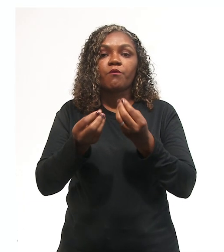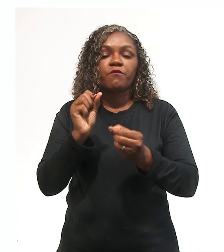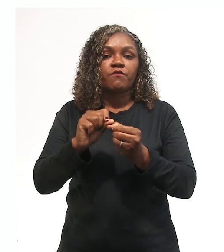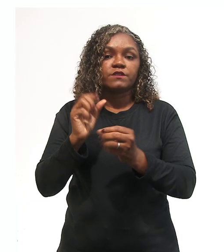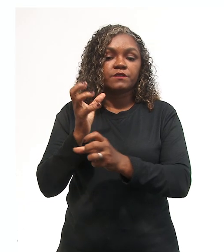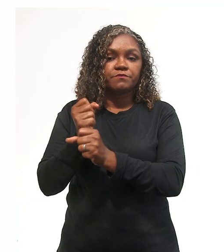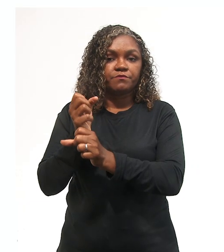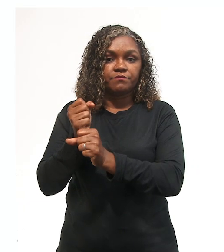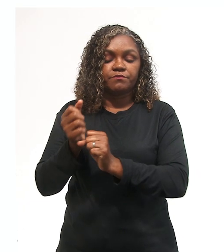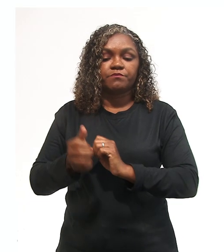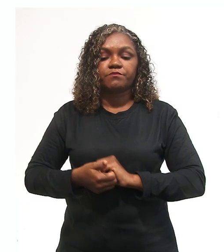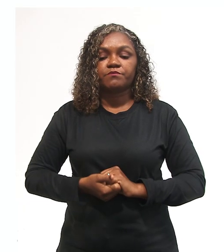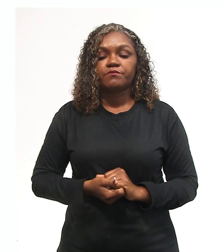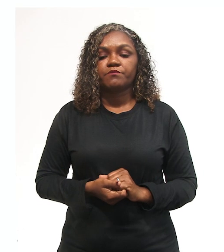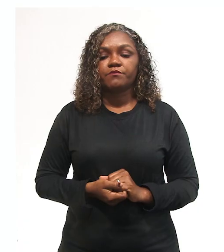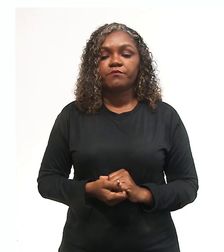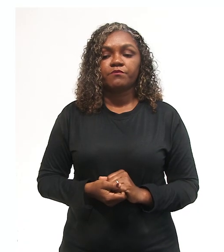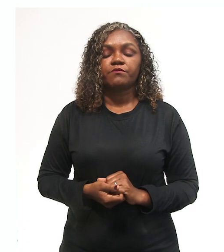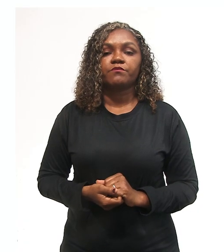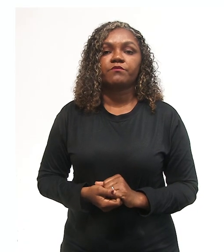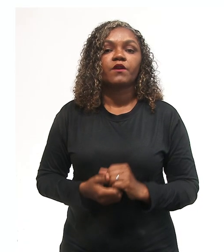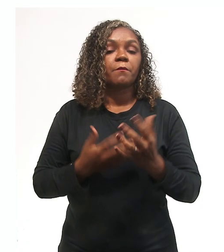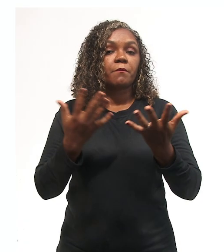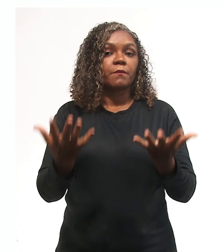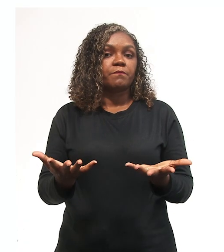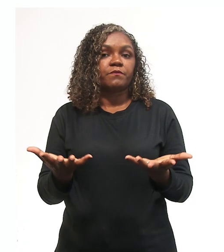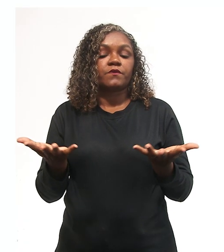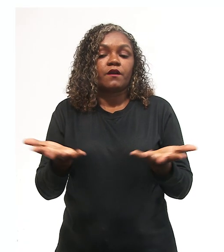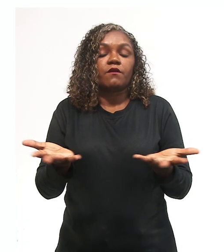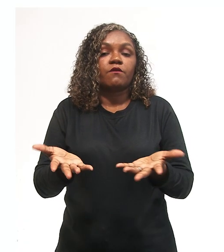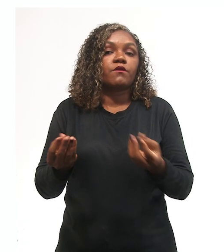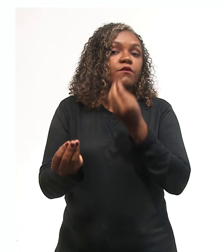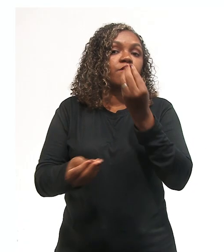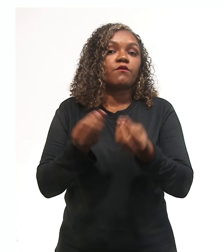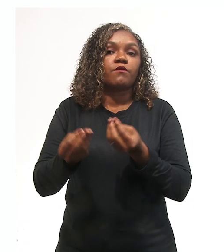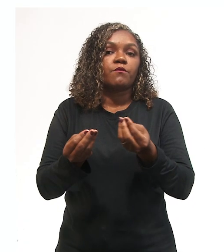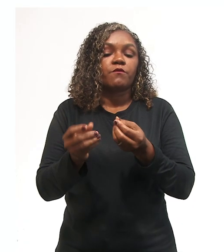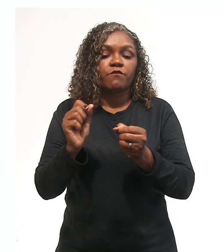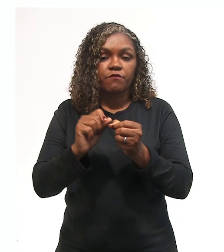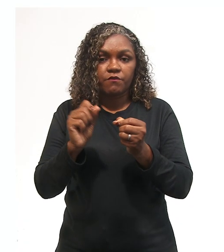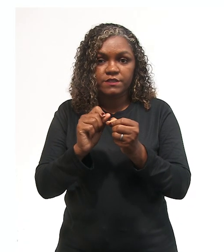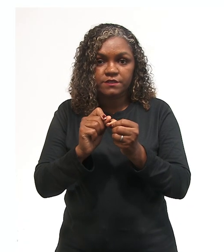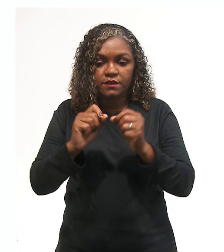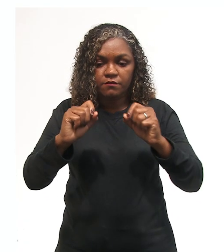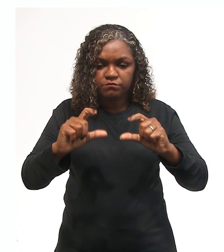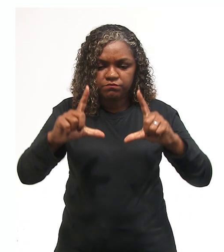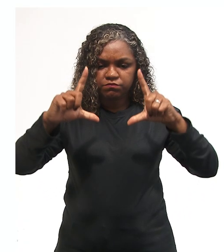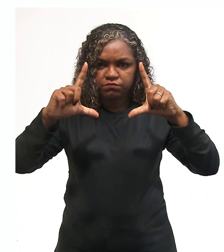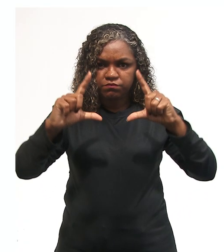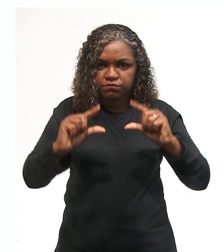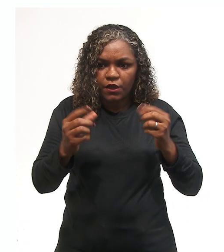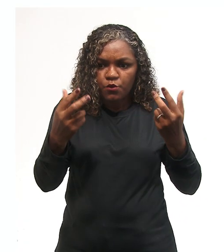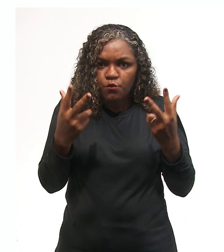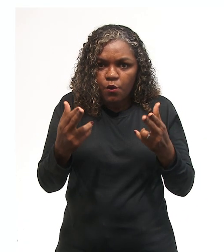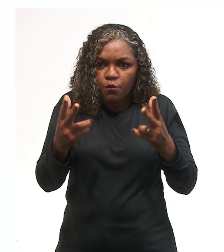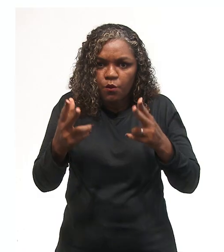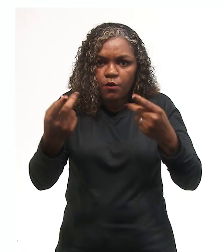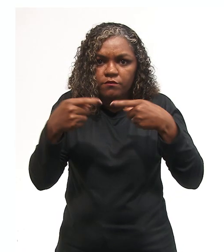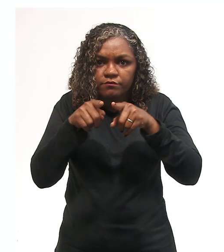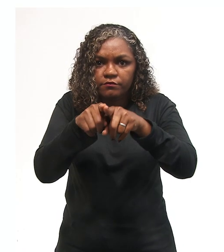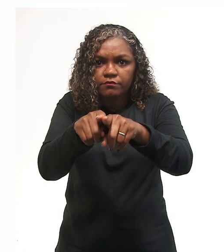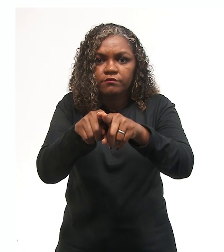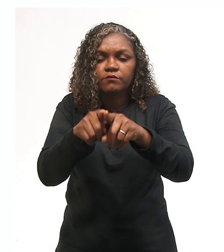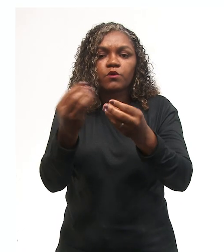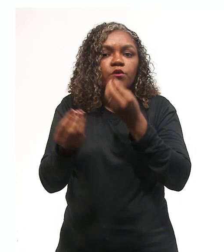né? Então, para que a gente tenha proporcionalidade entre essas duas taxas, para saber se